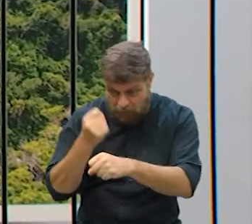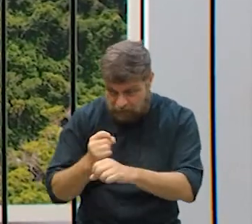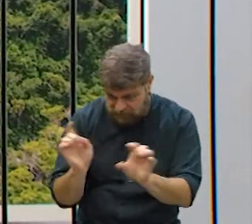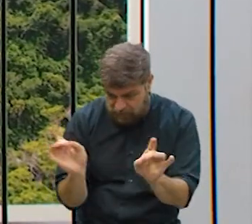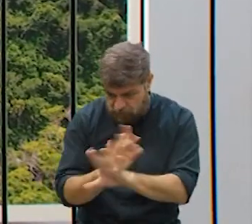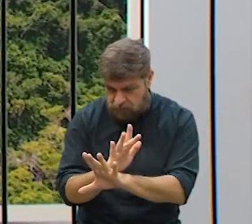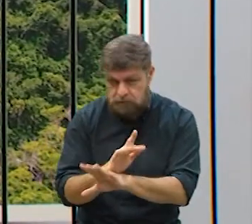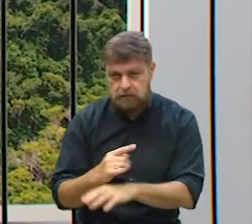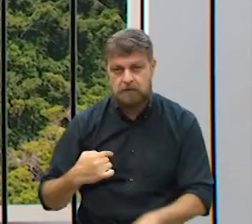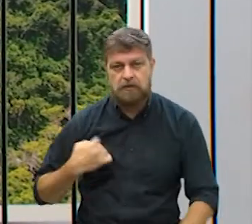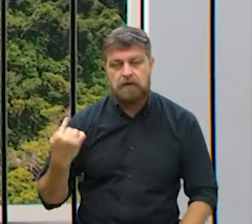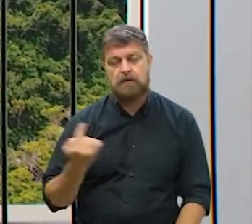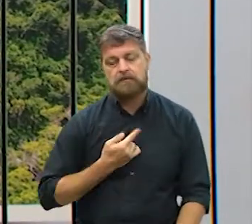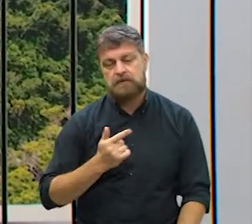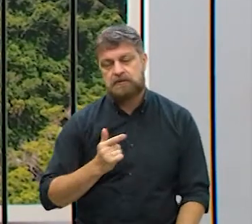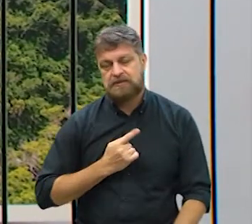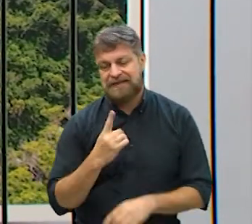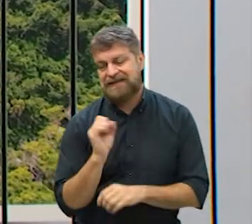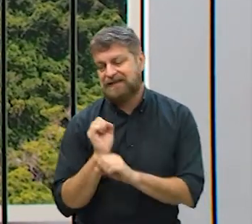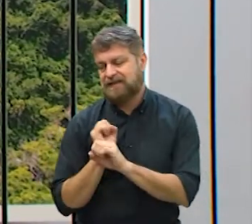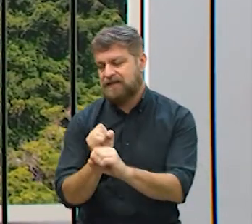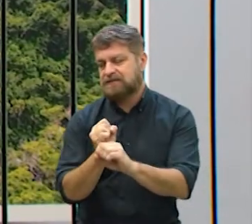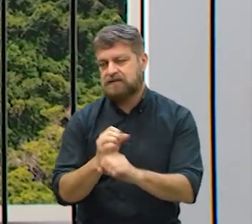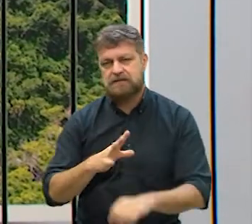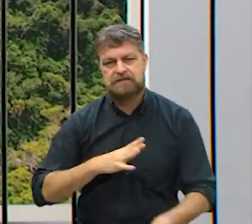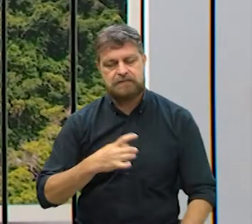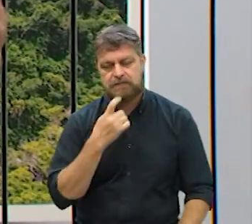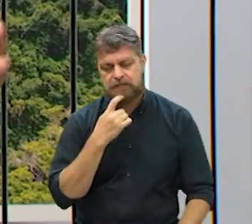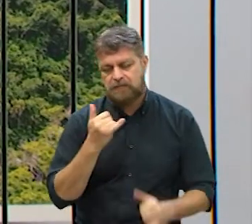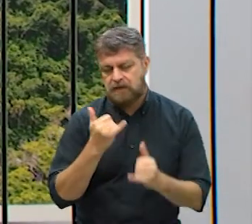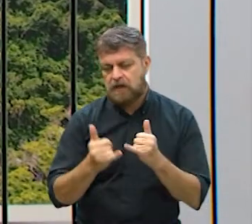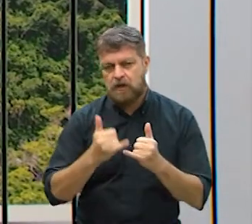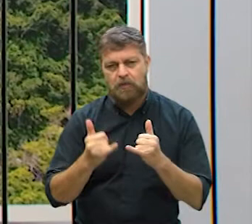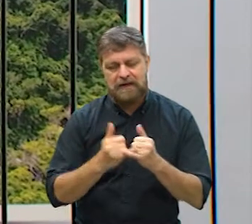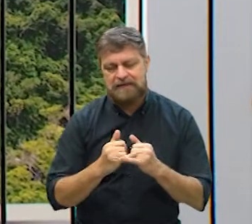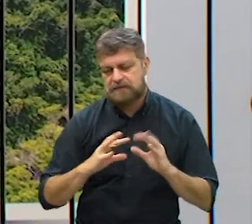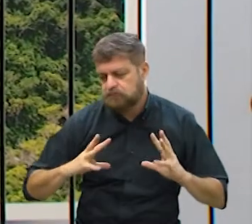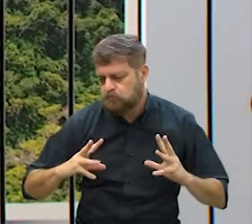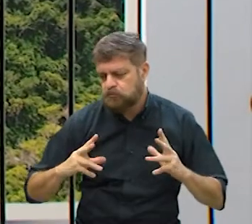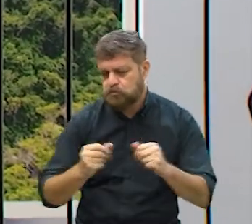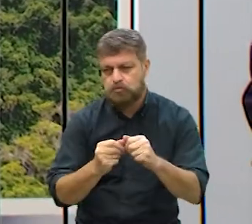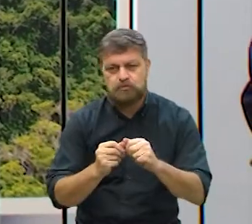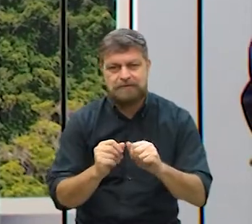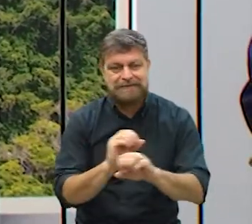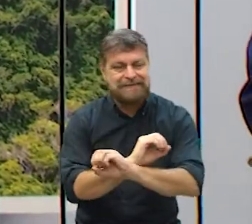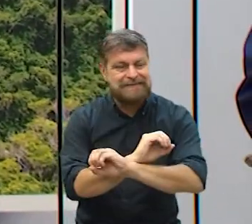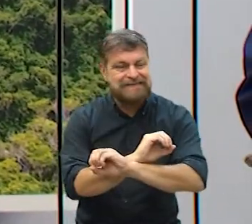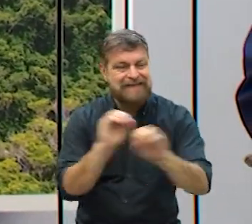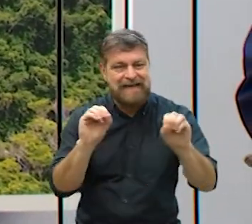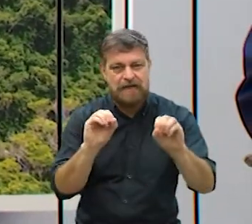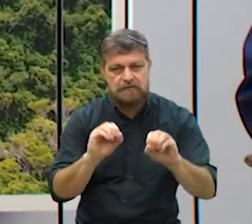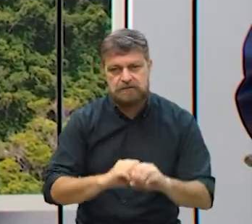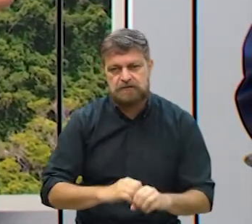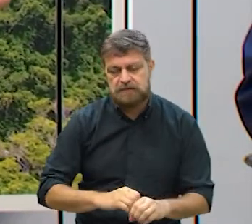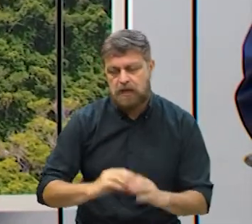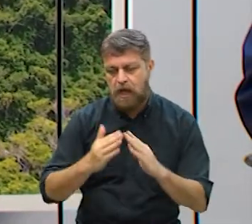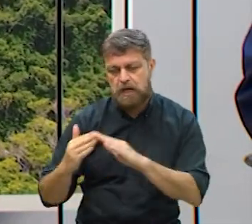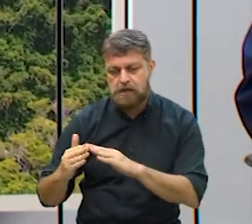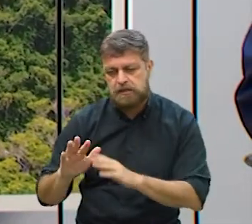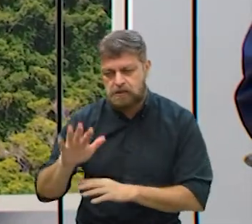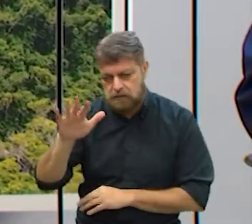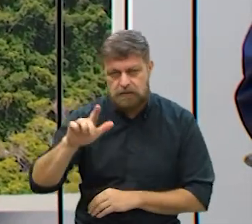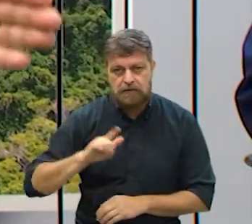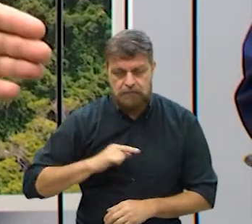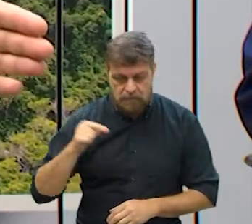meses, nós teremos em 10 anos Campinas quase que passada a limpo. Mas tem que continuar com essa mão de obra, com